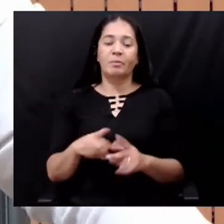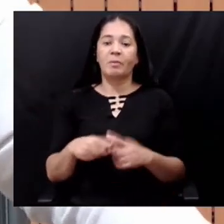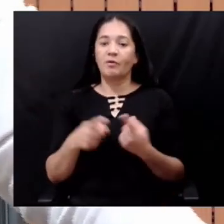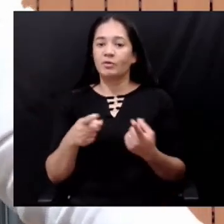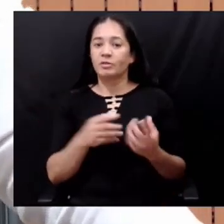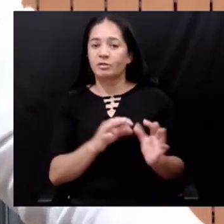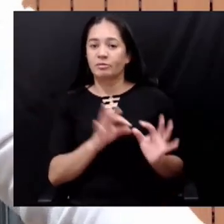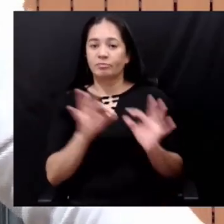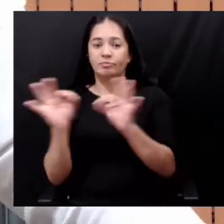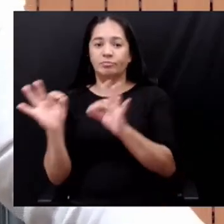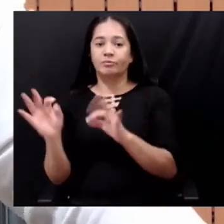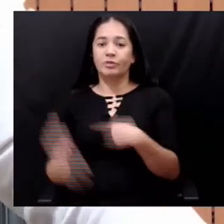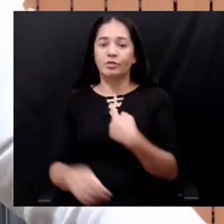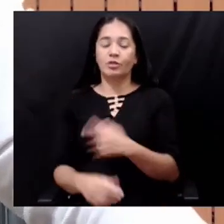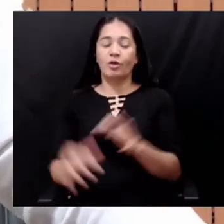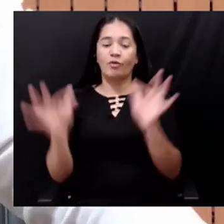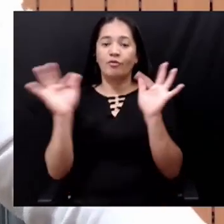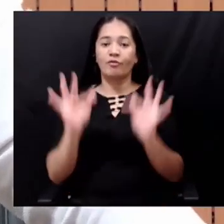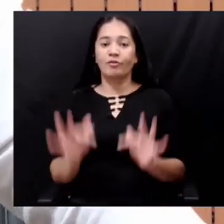quando o presidente Lula